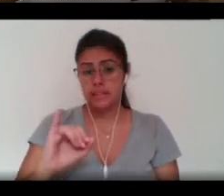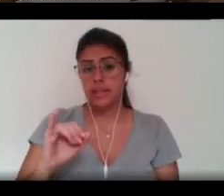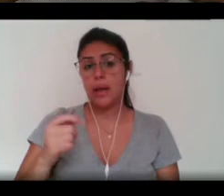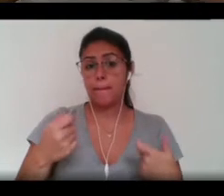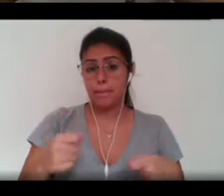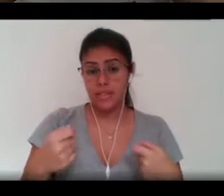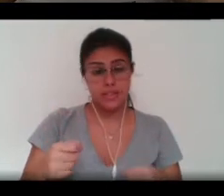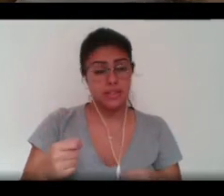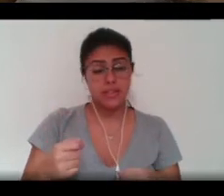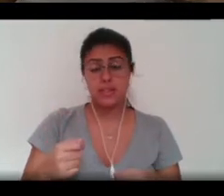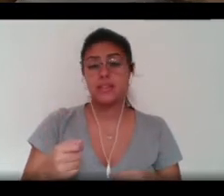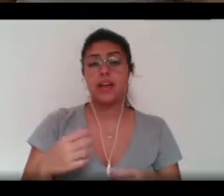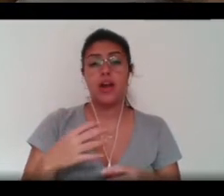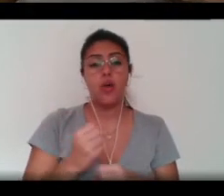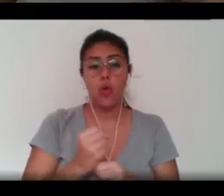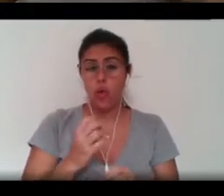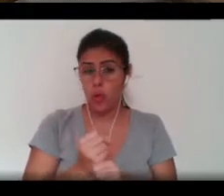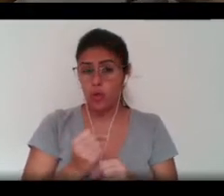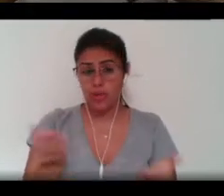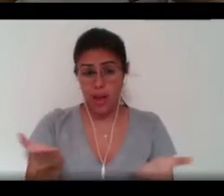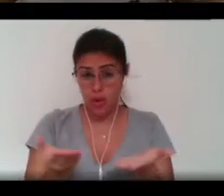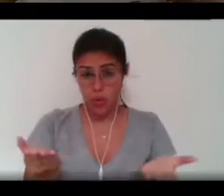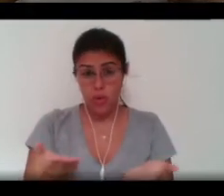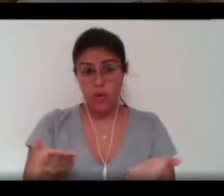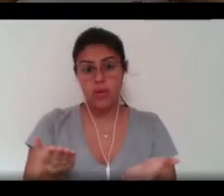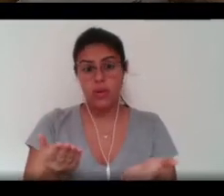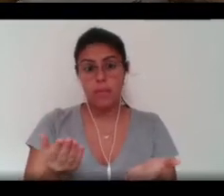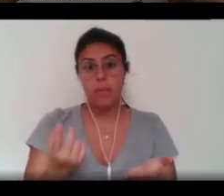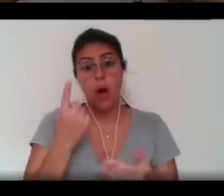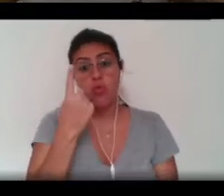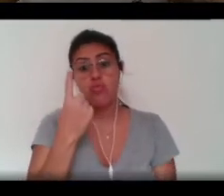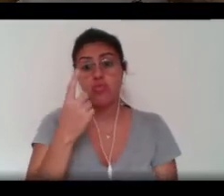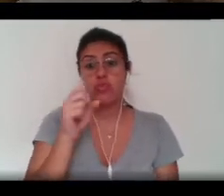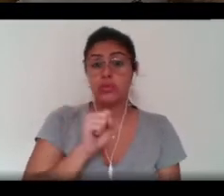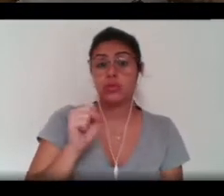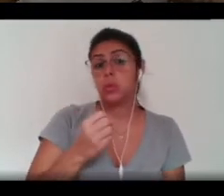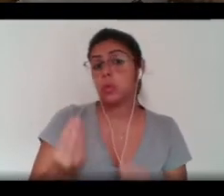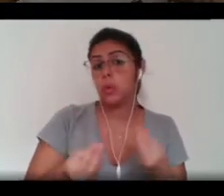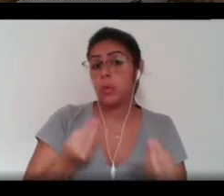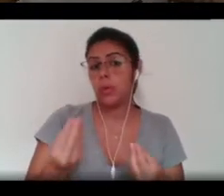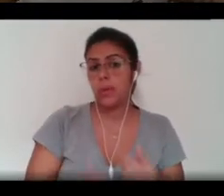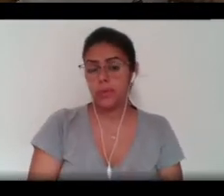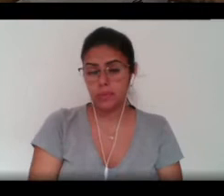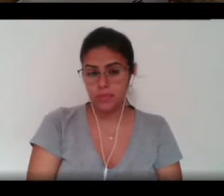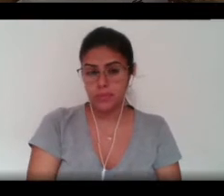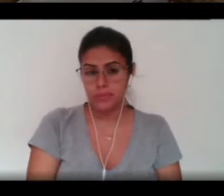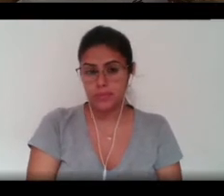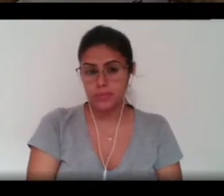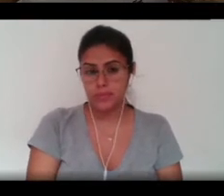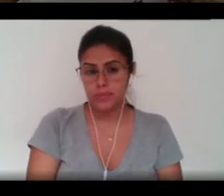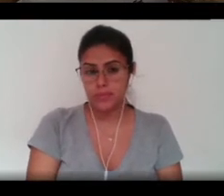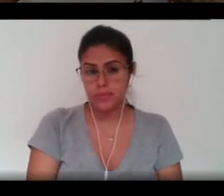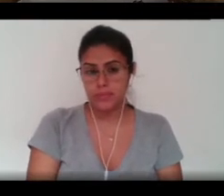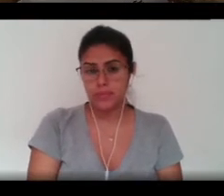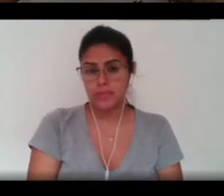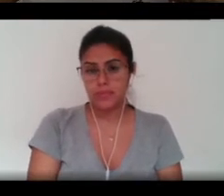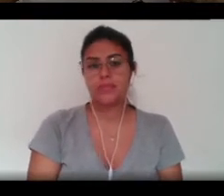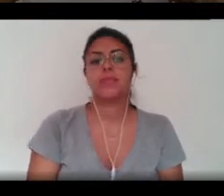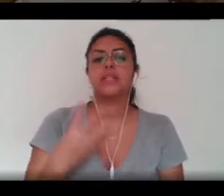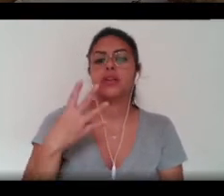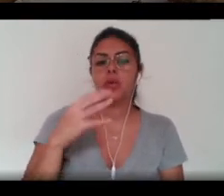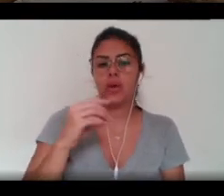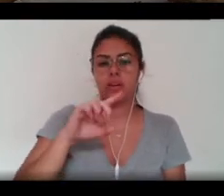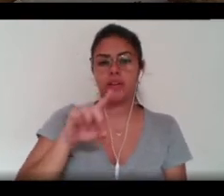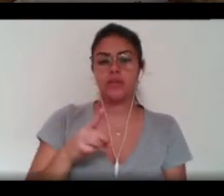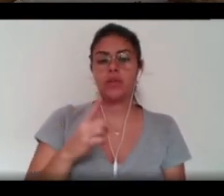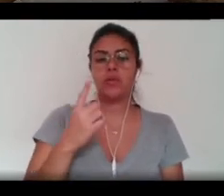E se eu fizer essa mesma conta agora para 1 segundo,